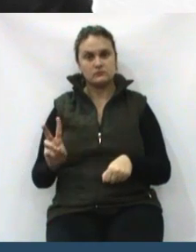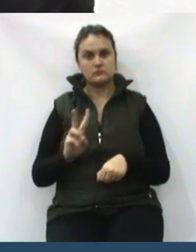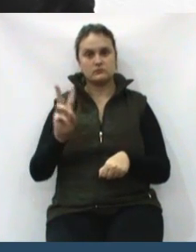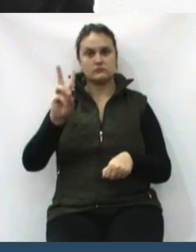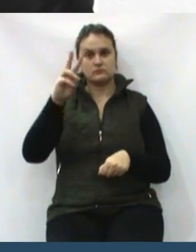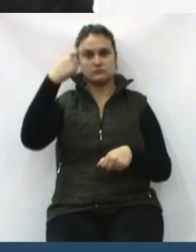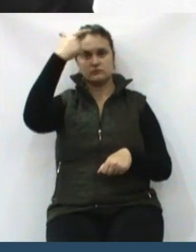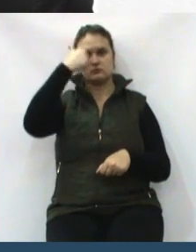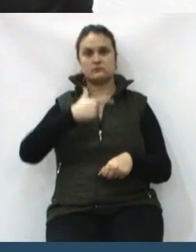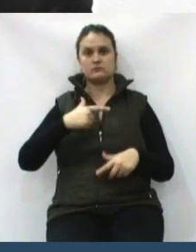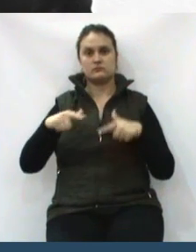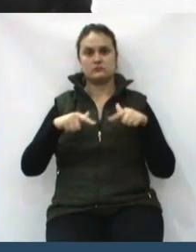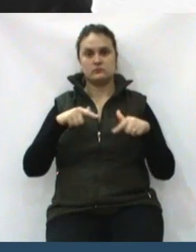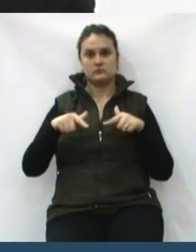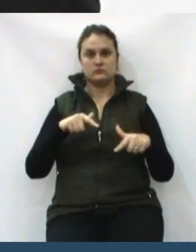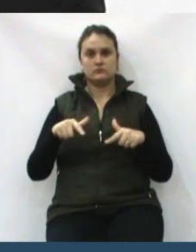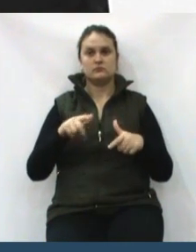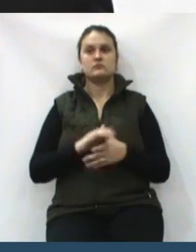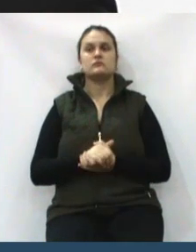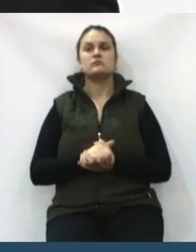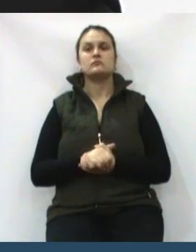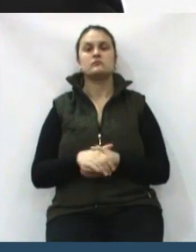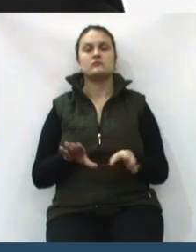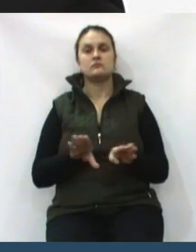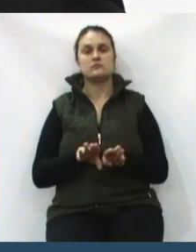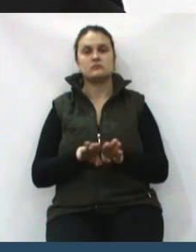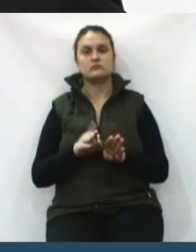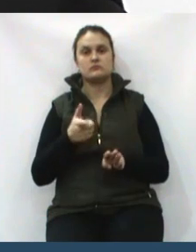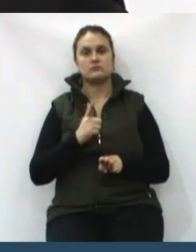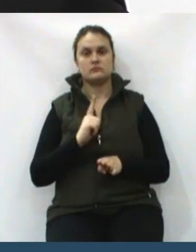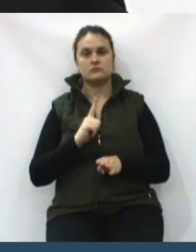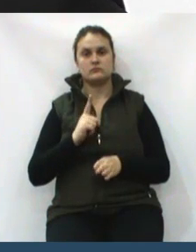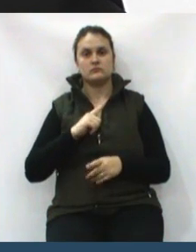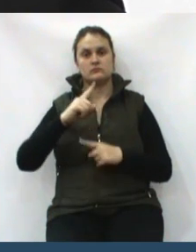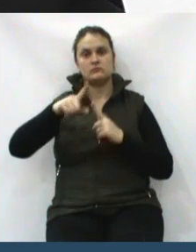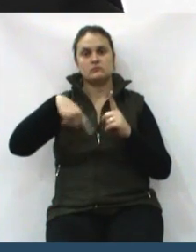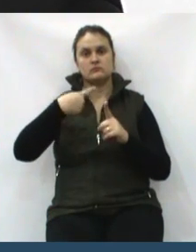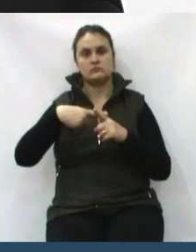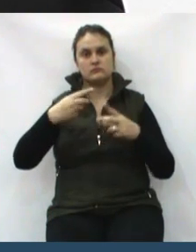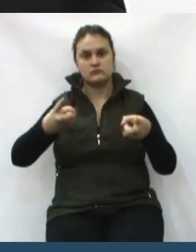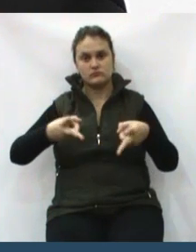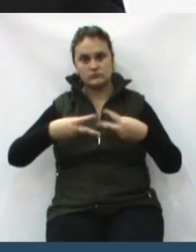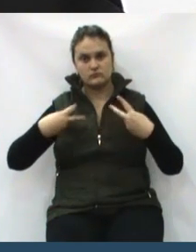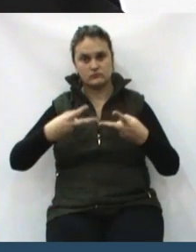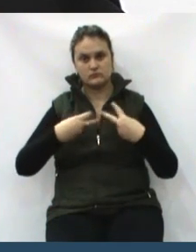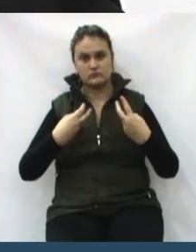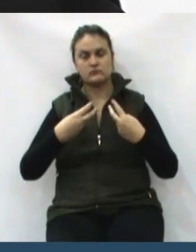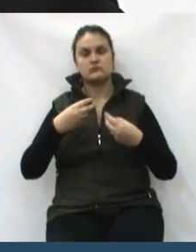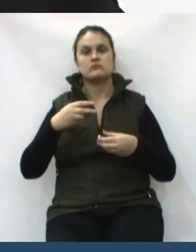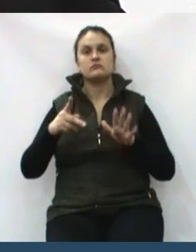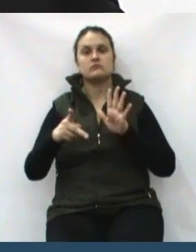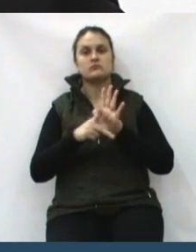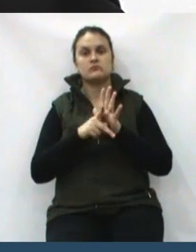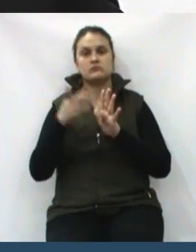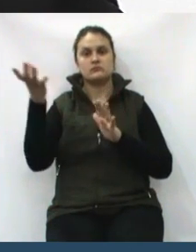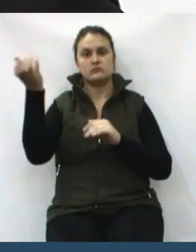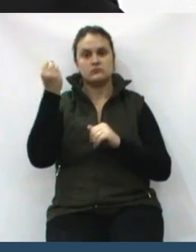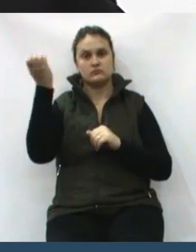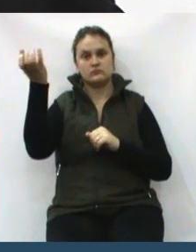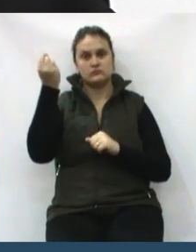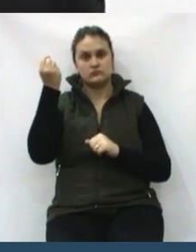o funcionário público municipal e ele vai trazer um incremento de arrecadação para o regime próprio